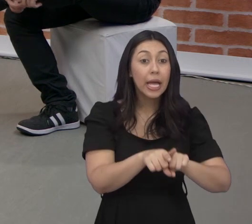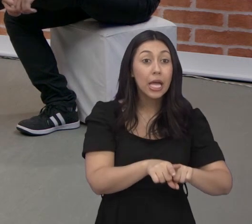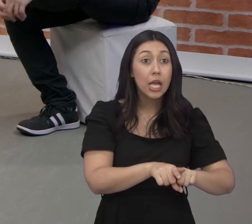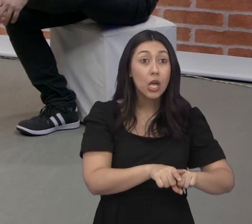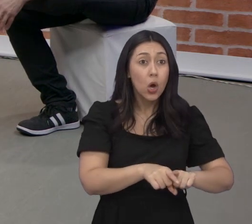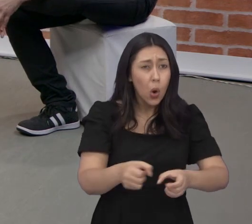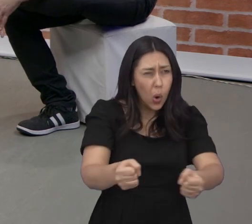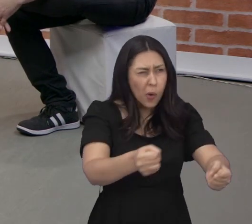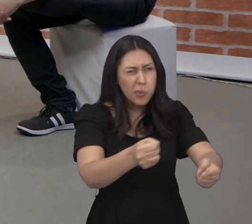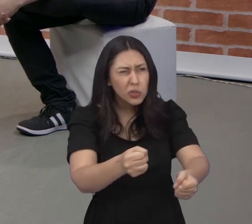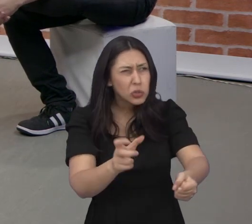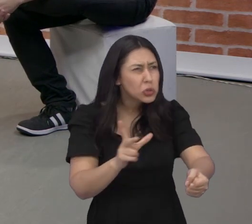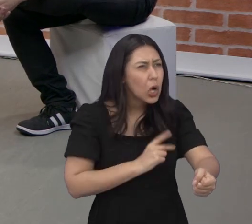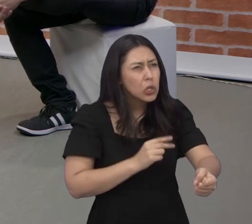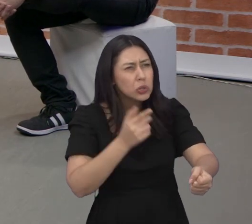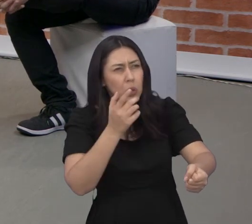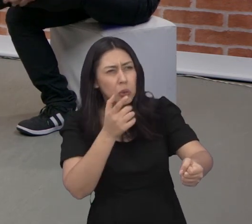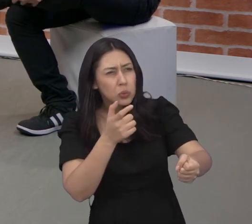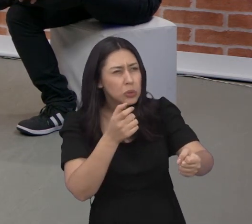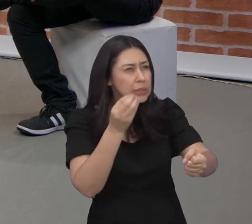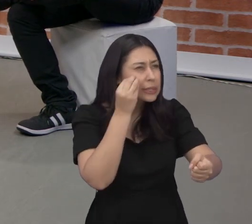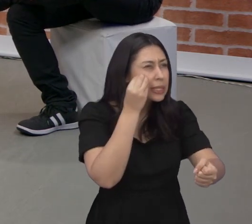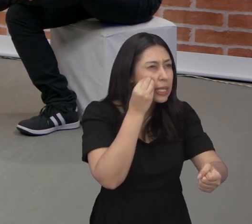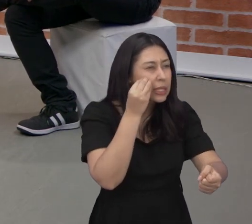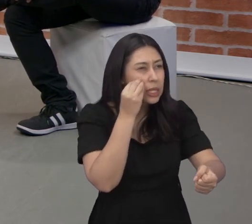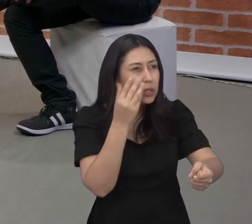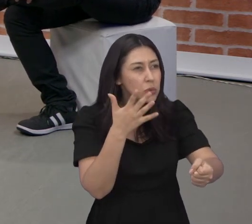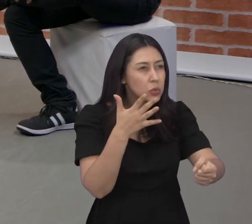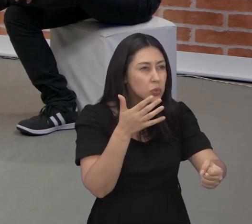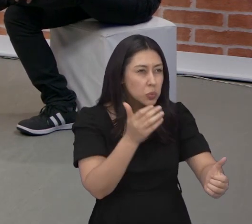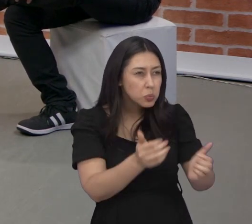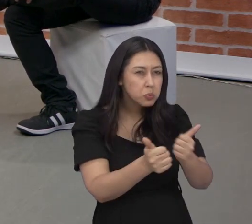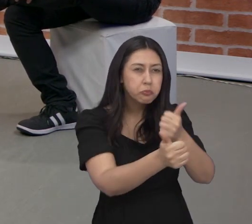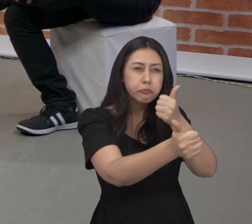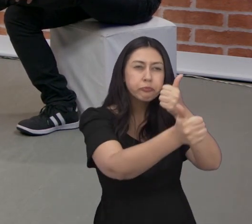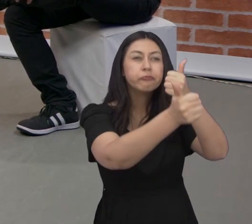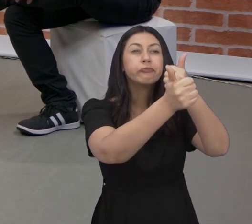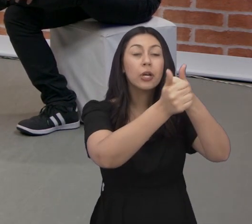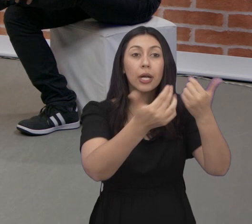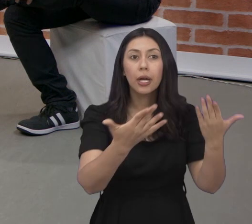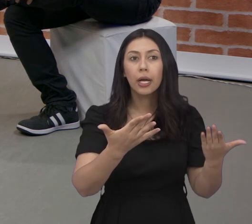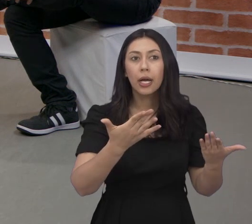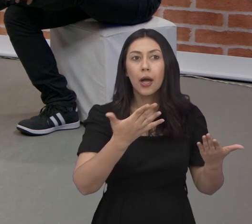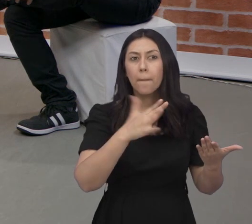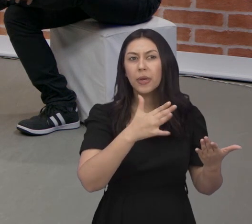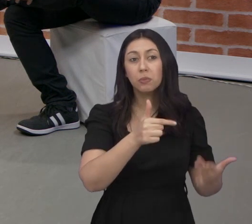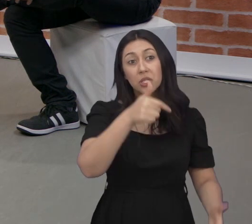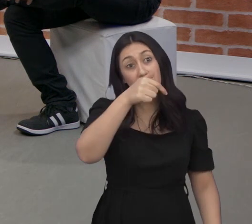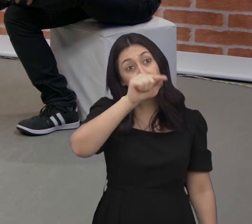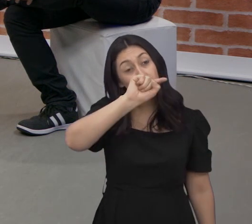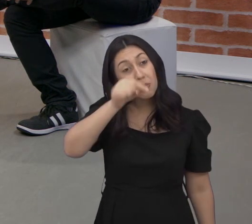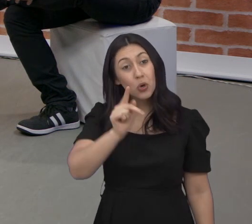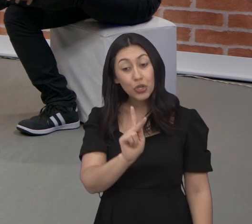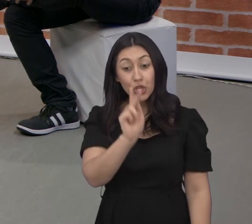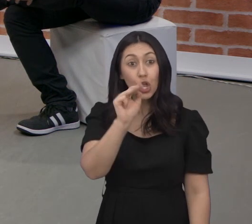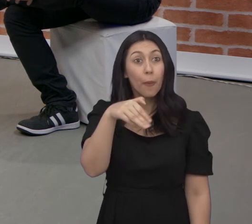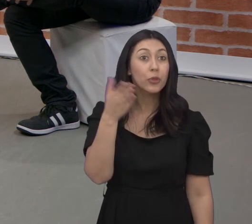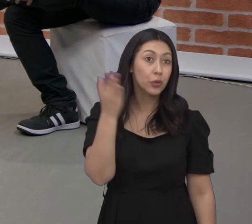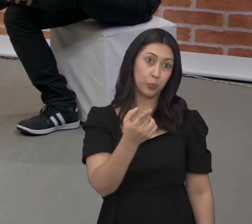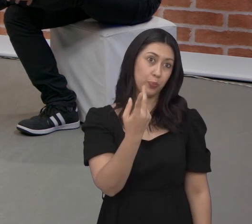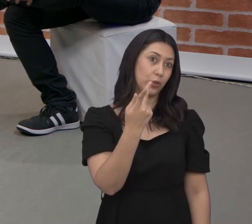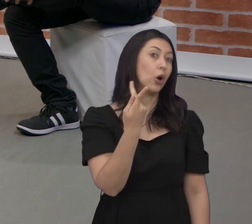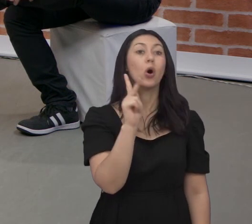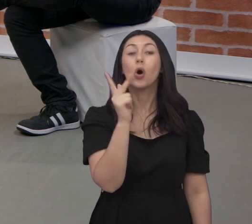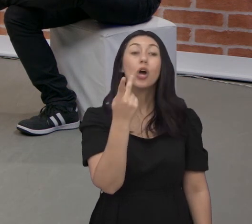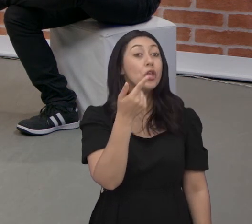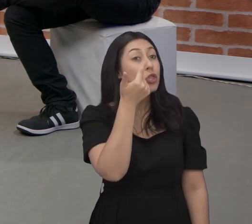falando, nossa, tu consegui pegar ele ali no visor, né? E eles vão perseguindo, o piloto tá ali quase 7 mil quilômetros por hora e não alcança, E sabe?